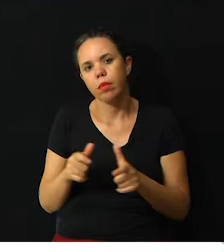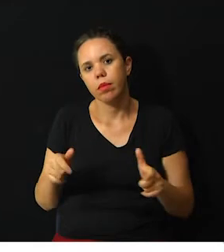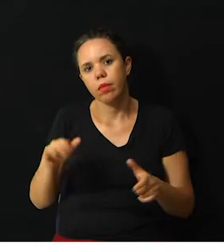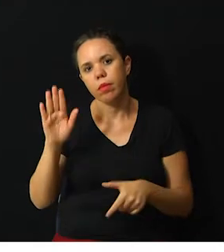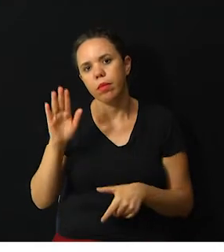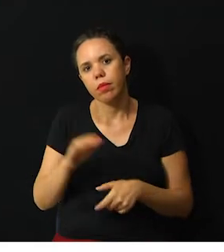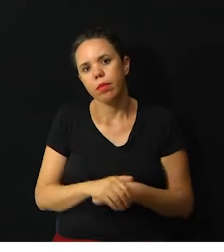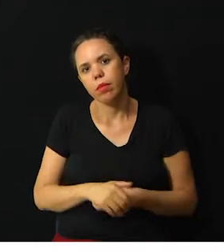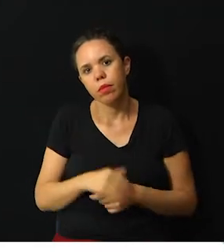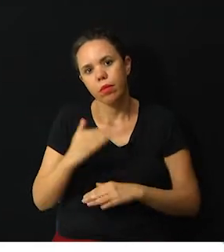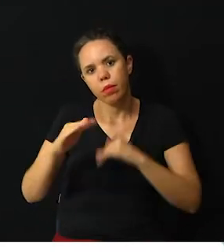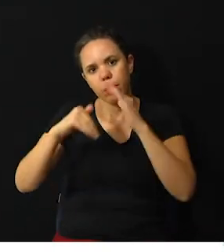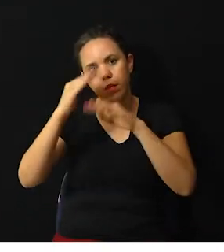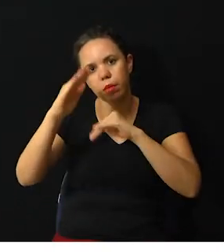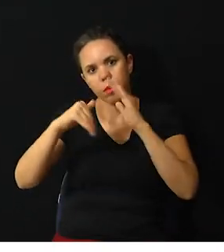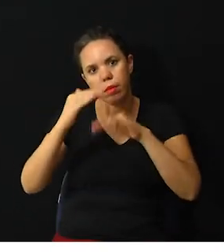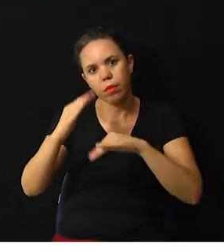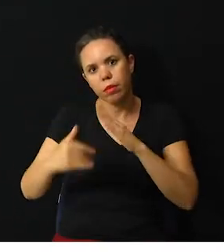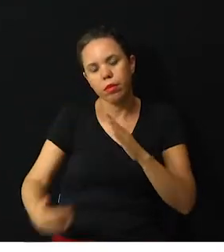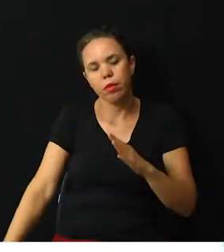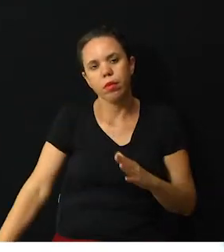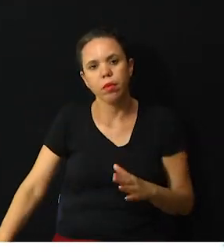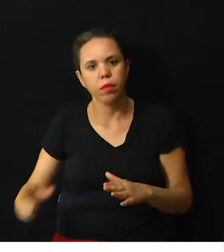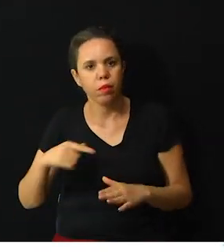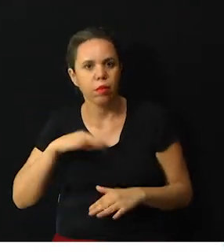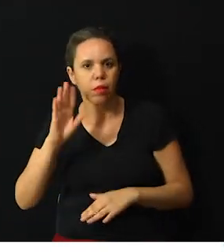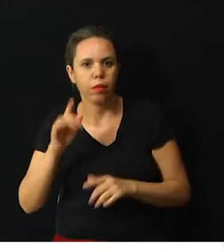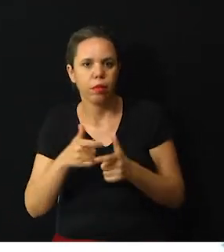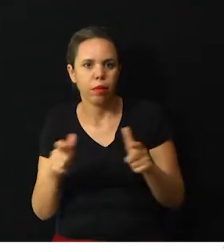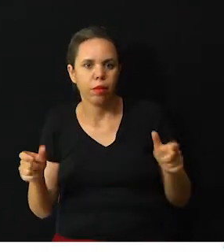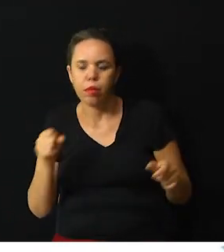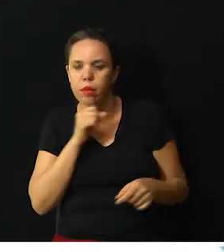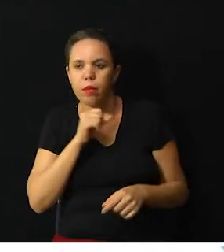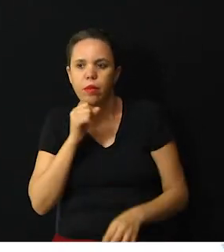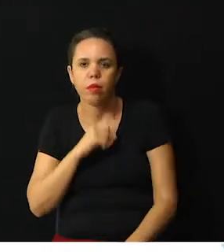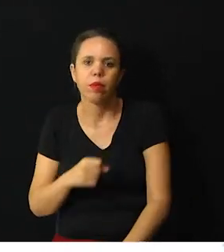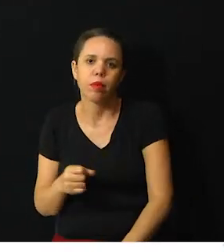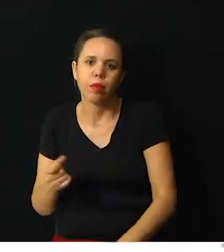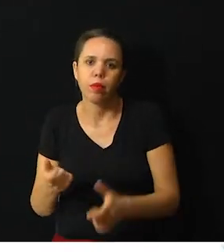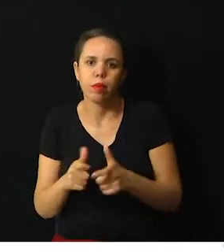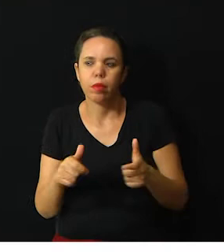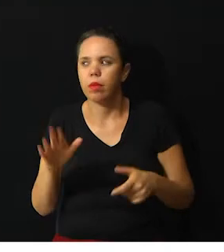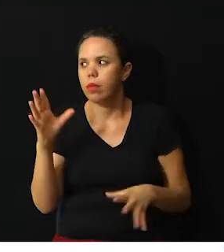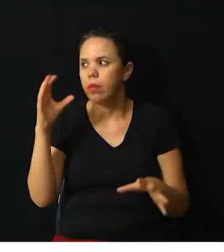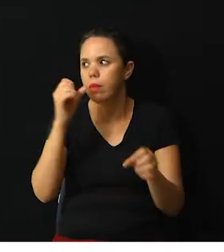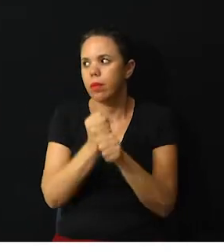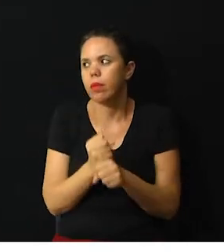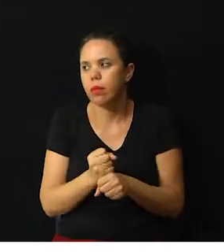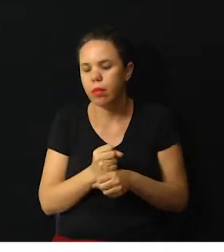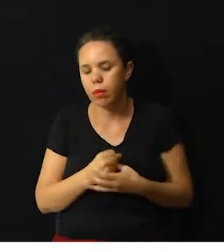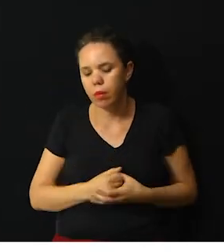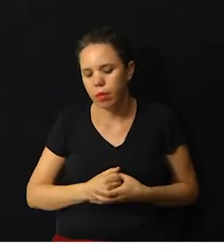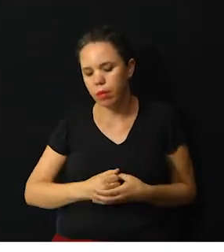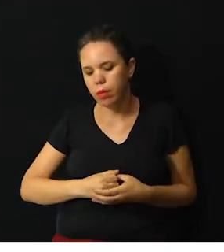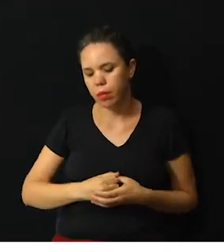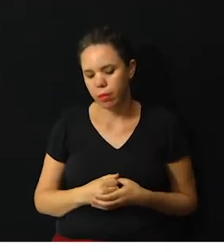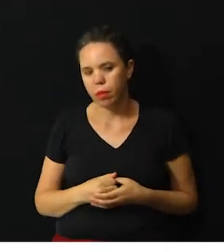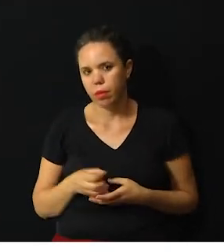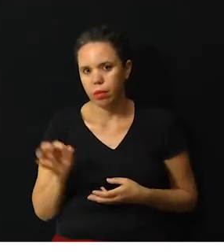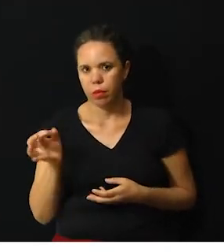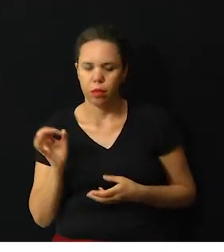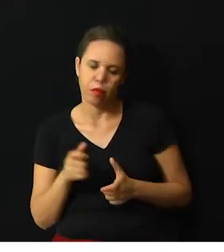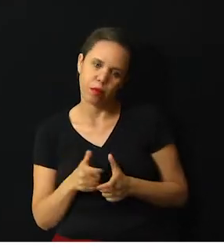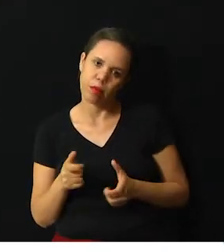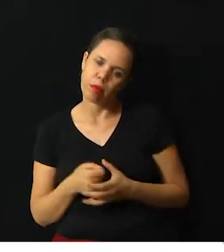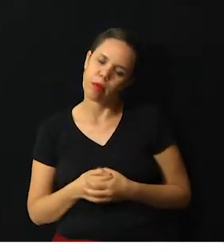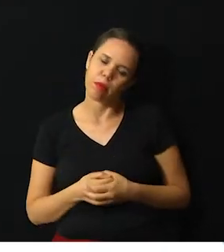tornando mais desenvolvida e eu vou tendo mais idosos, a prevalência do Alzheimer cumulativamente vai com